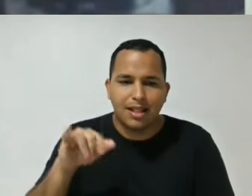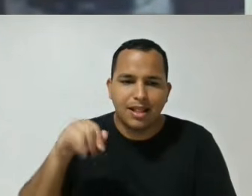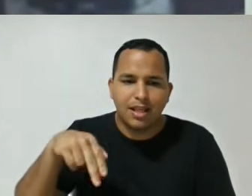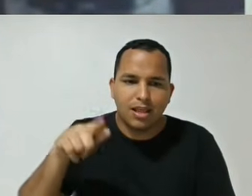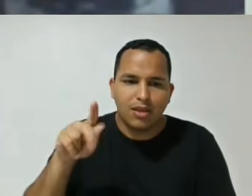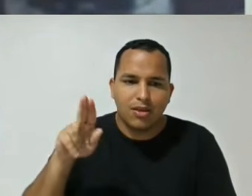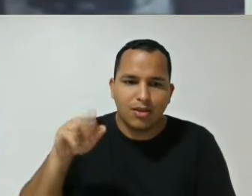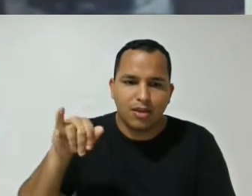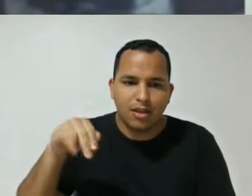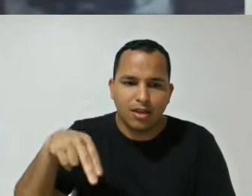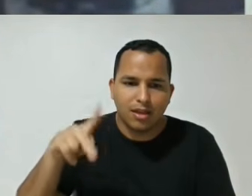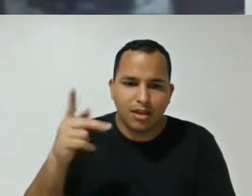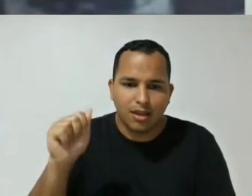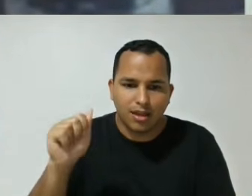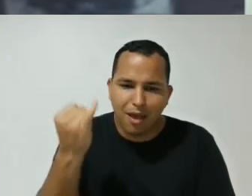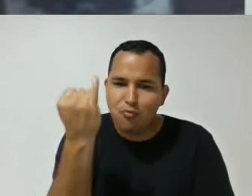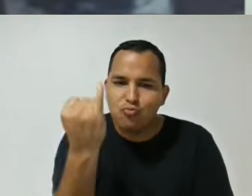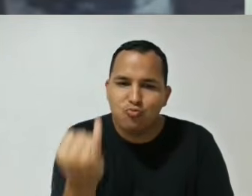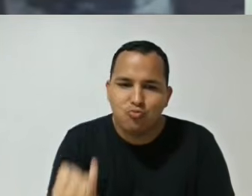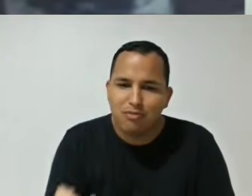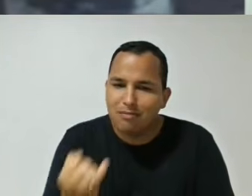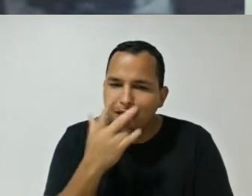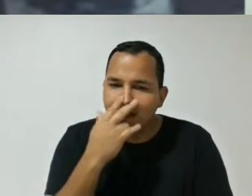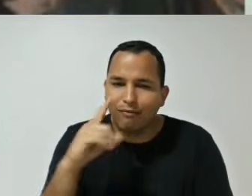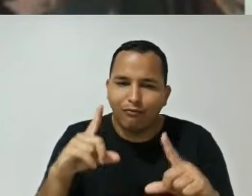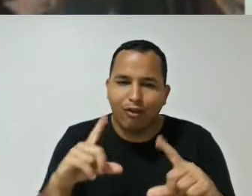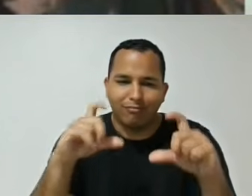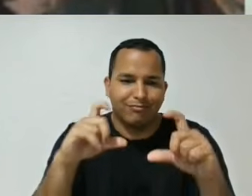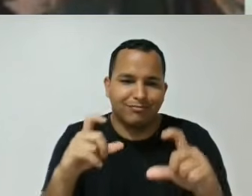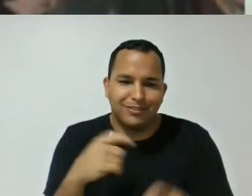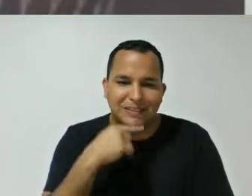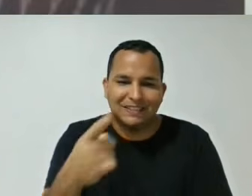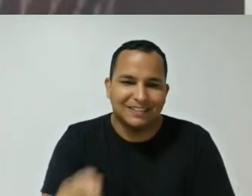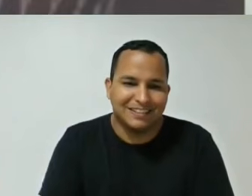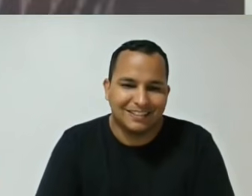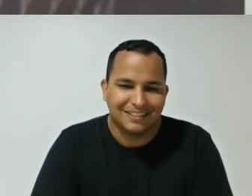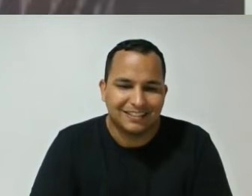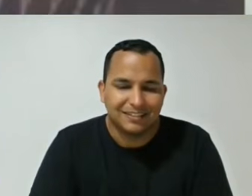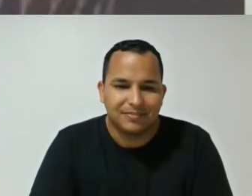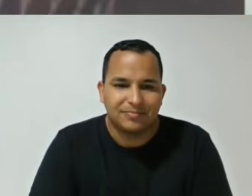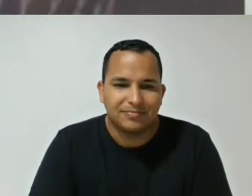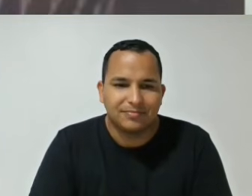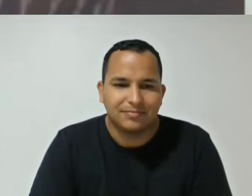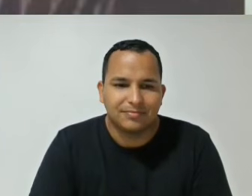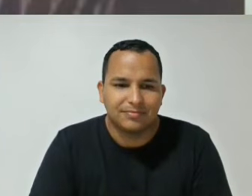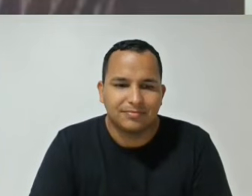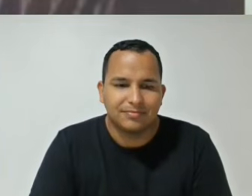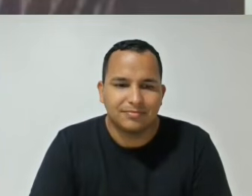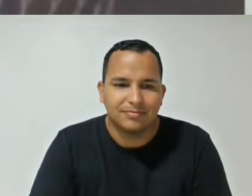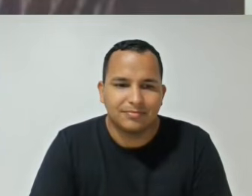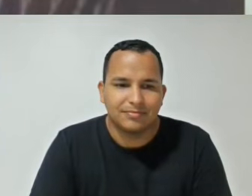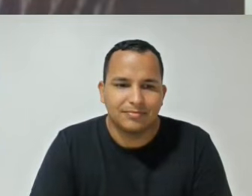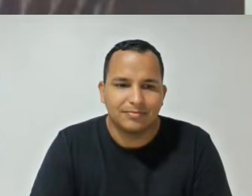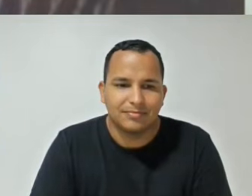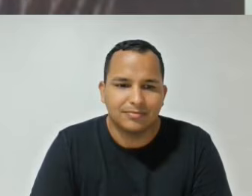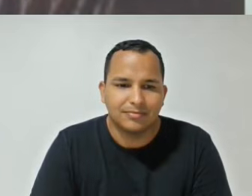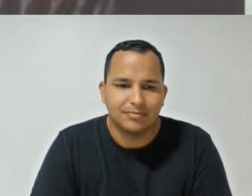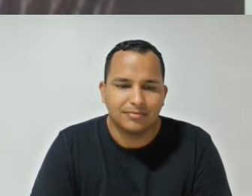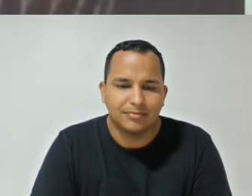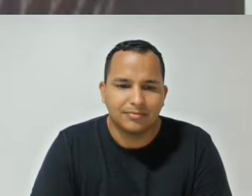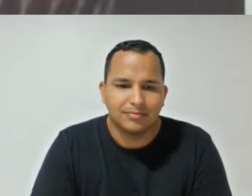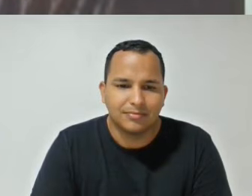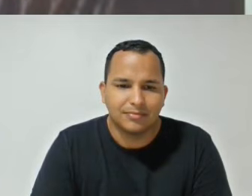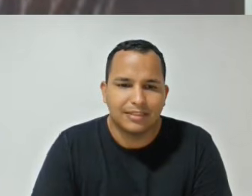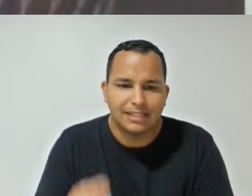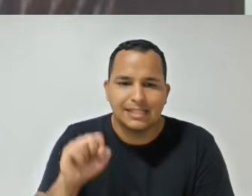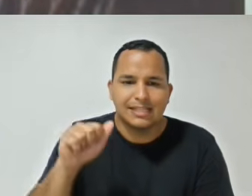nem parece na foto. Isso aqui é tudo do linguinha mesmo. Essa que eu É do pensei. Linguinha. É do Linguinha. Aí o Santoni